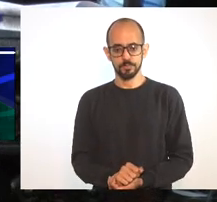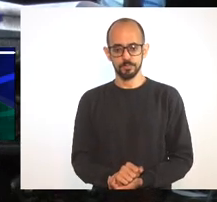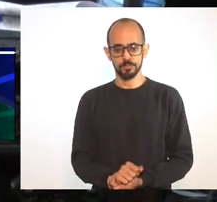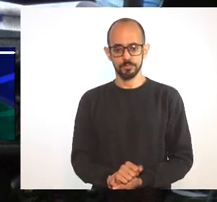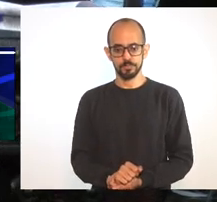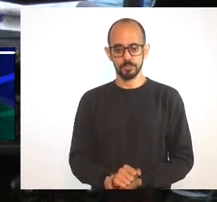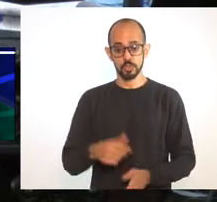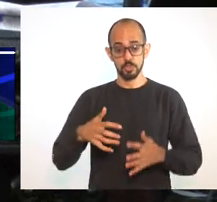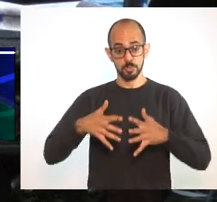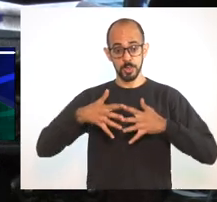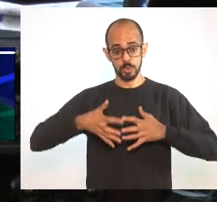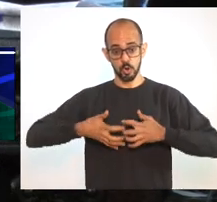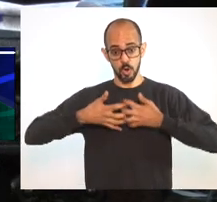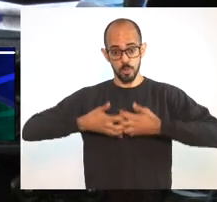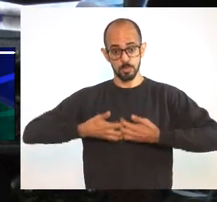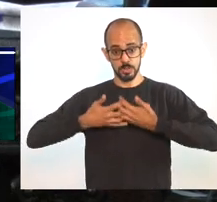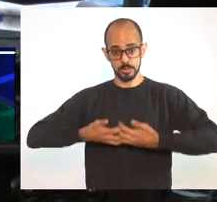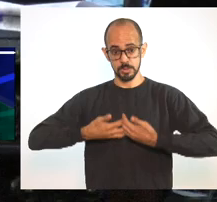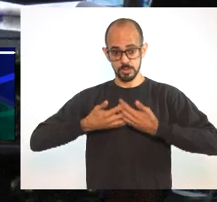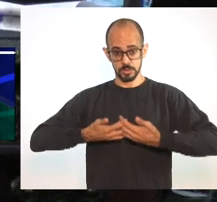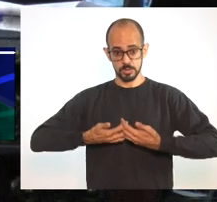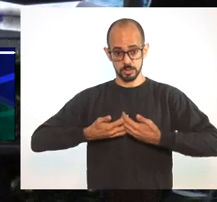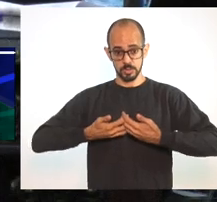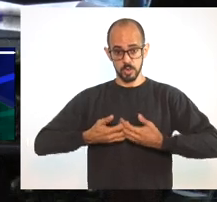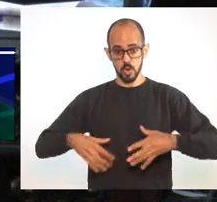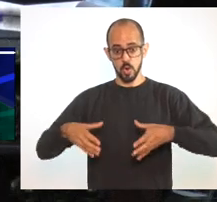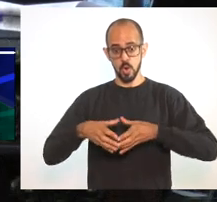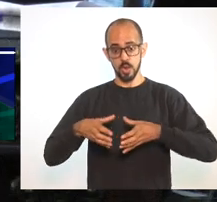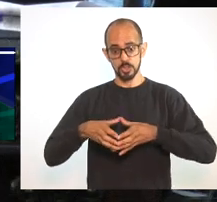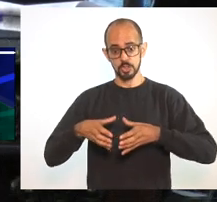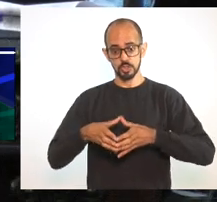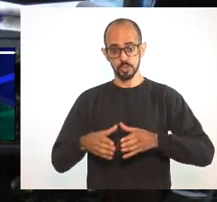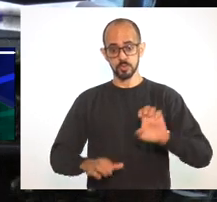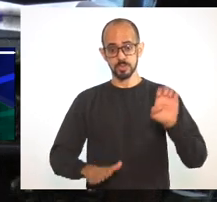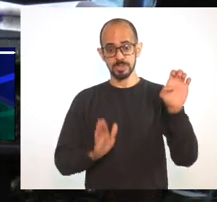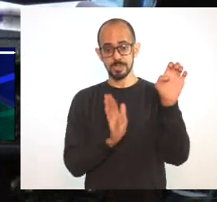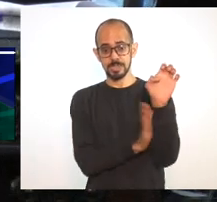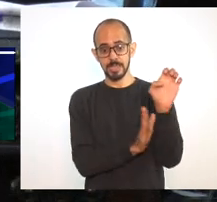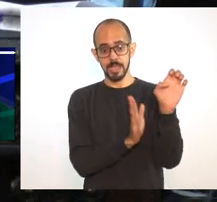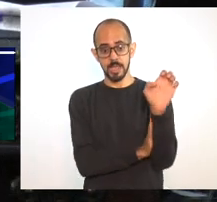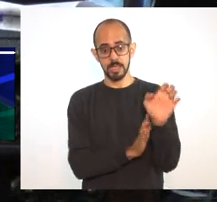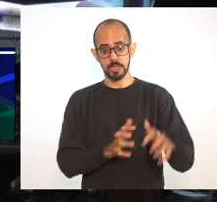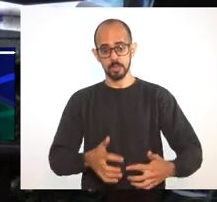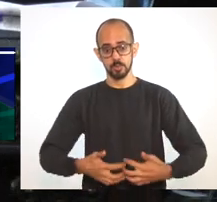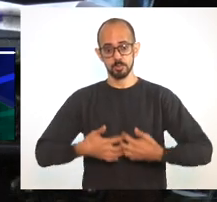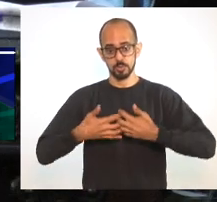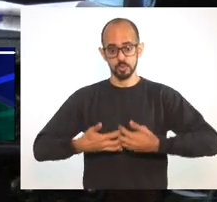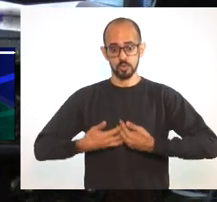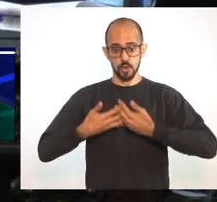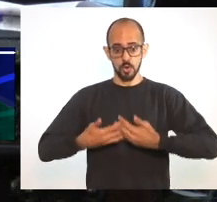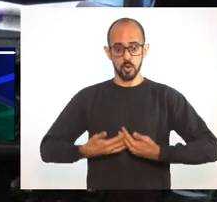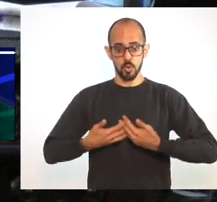de Petrópolis, Coletivo à Esquerda do PSOL, Coletivo das Margaridas,